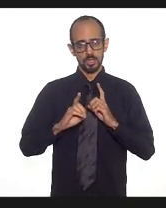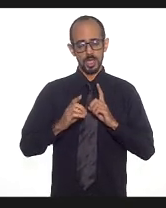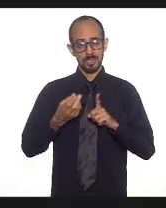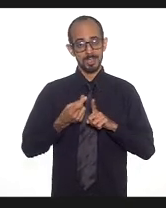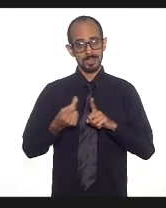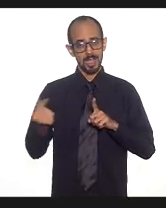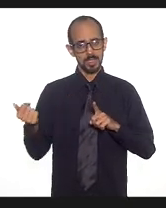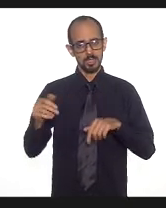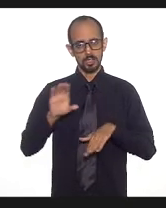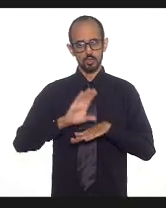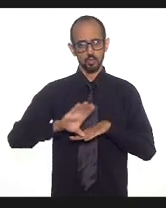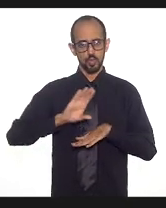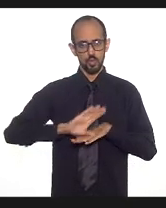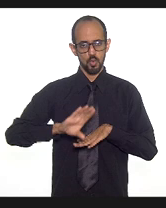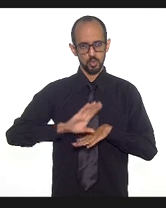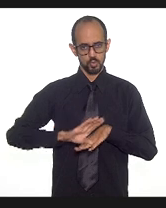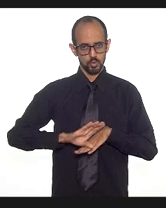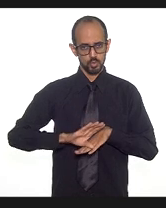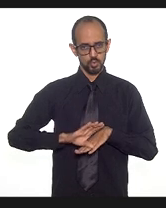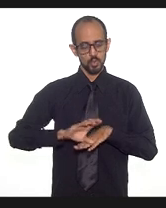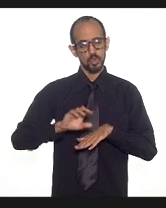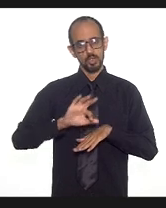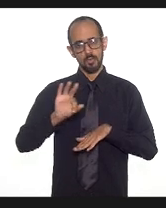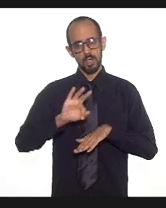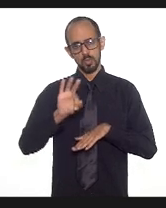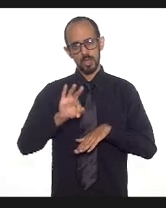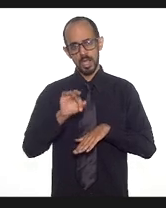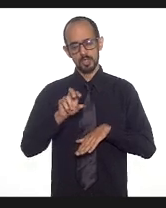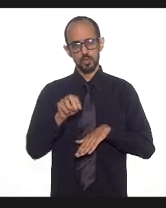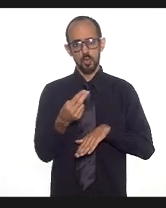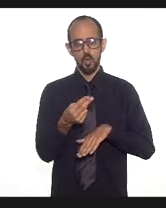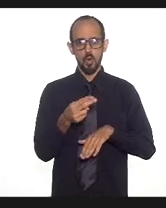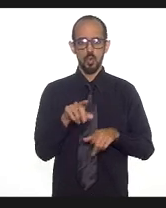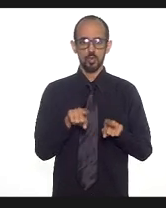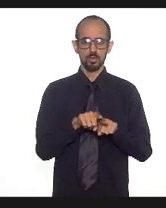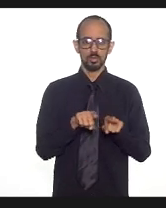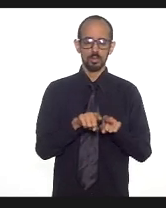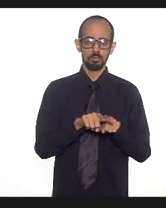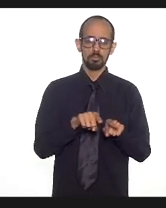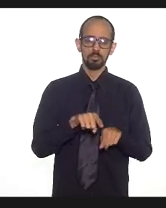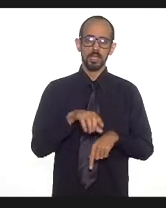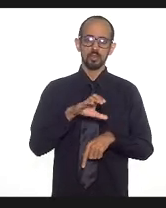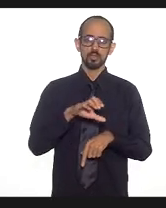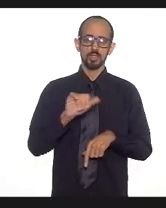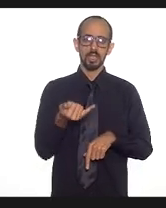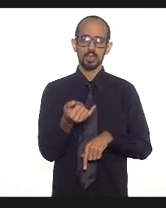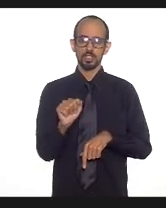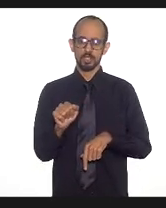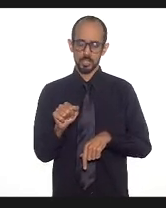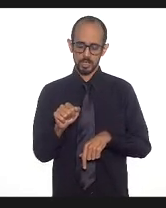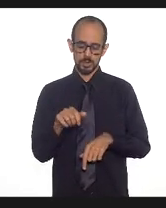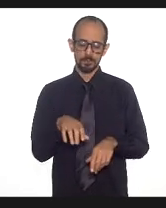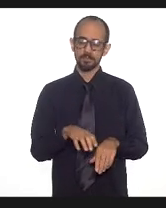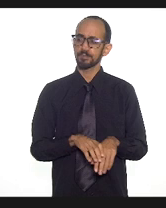seja de graduação, seja do curso de educação de jovens e adultos. A gente precisa